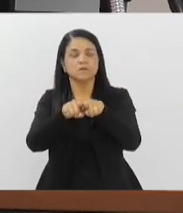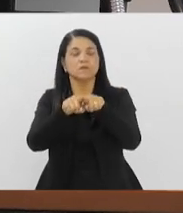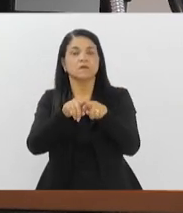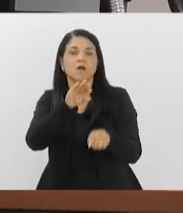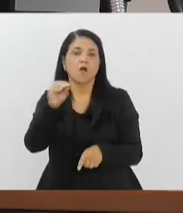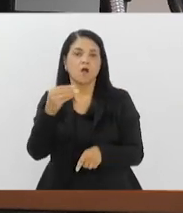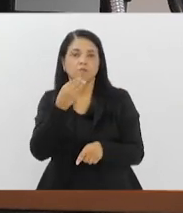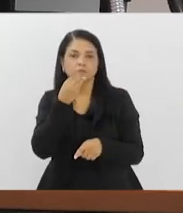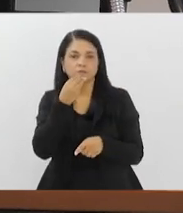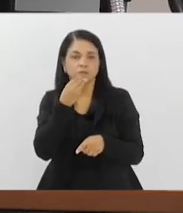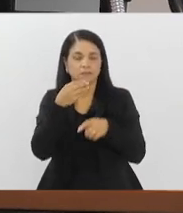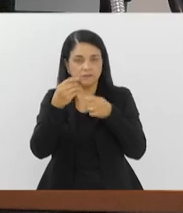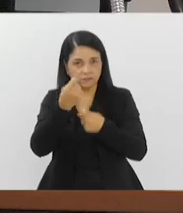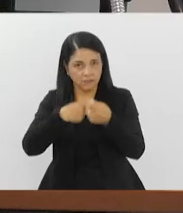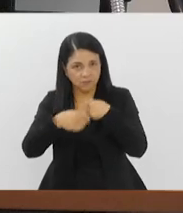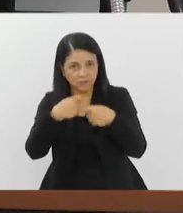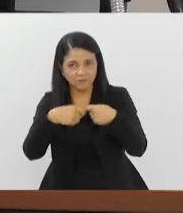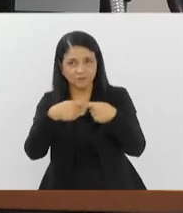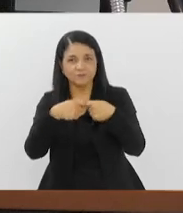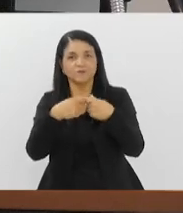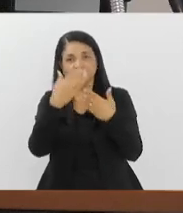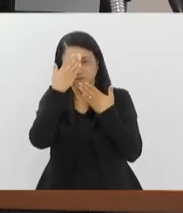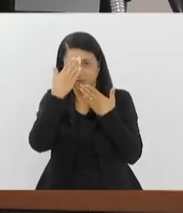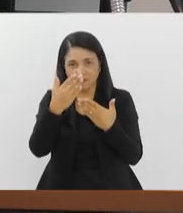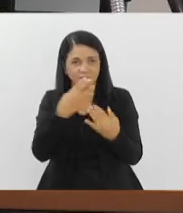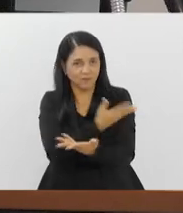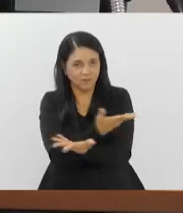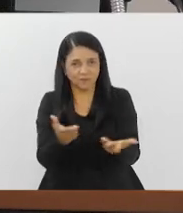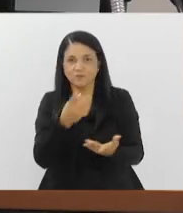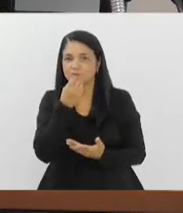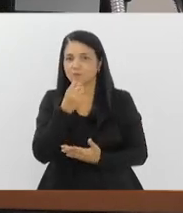de negócio. Mais uma vez, obrigado e bom dia a todos.